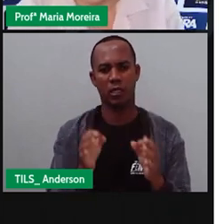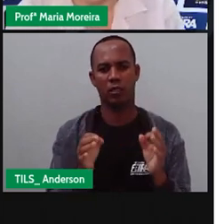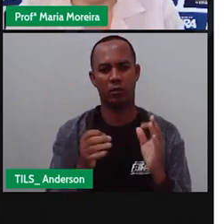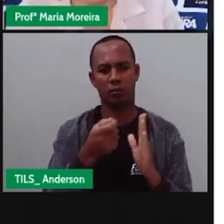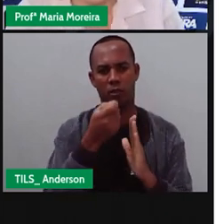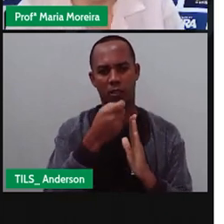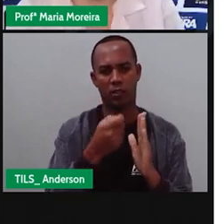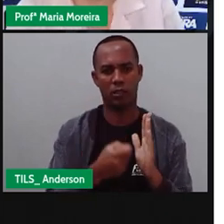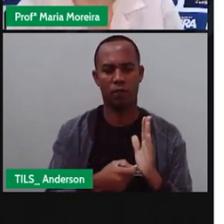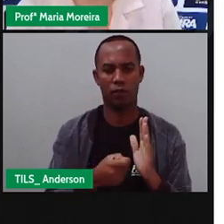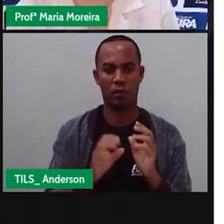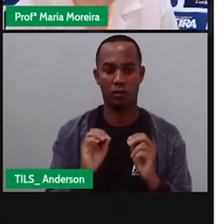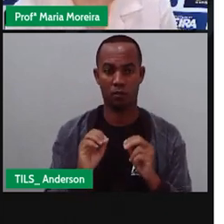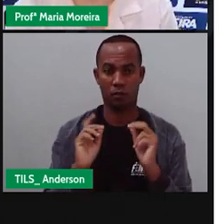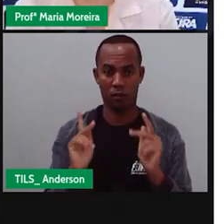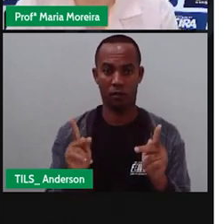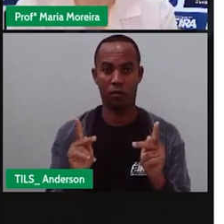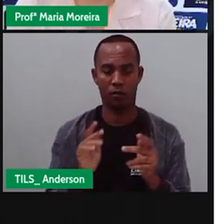correta, certo?